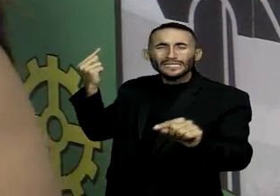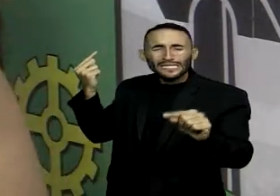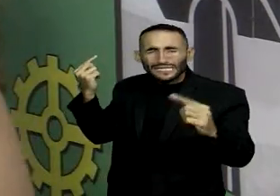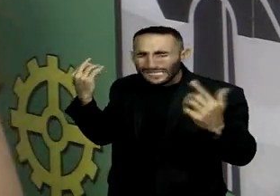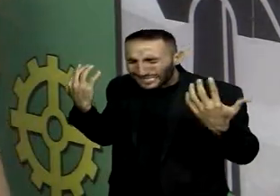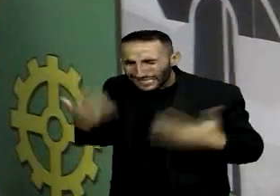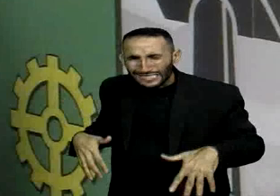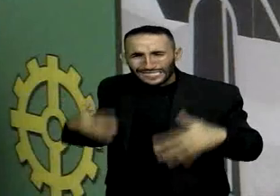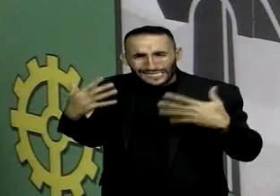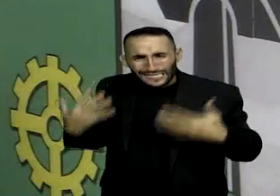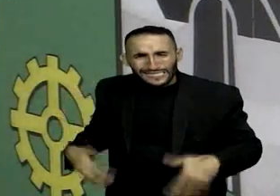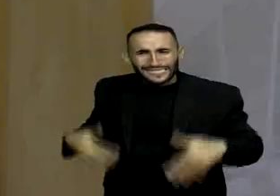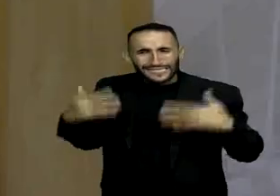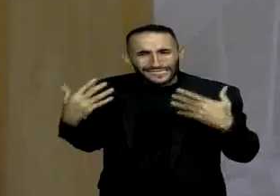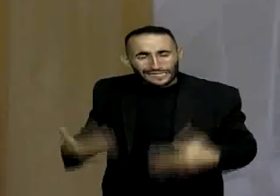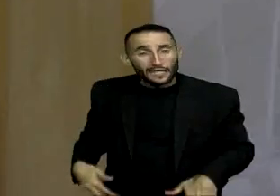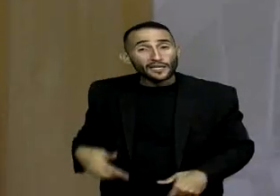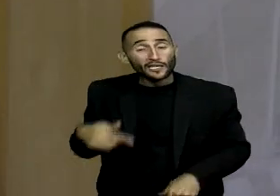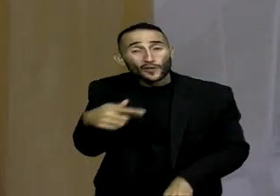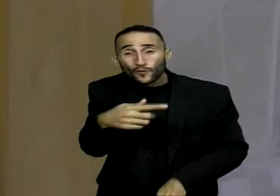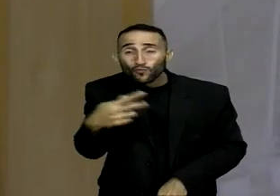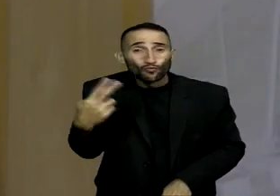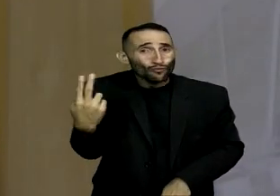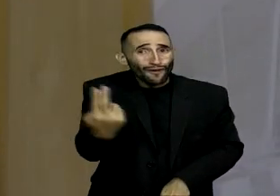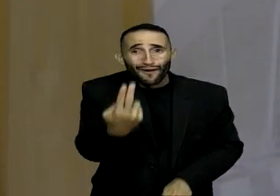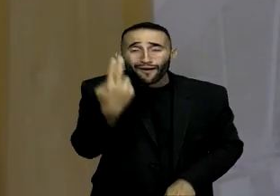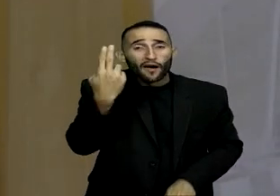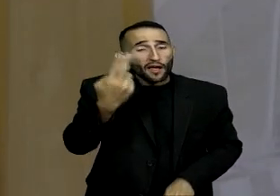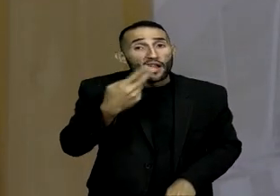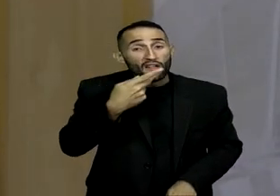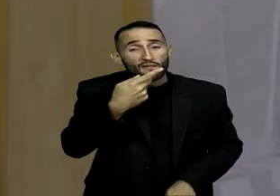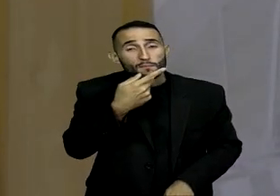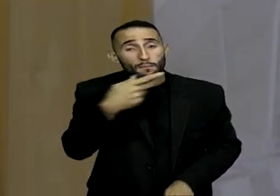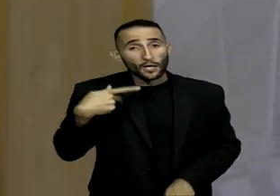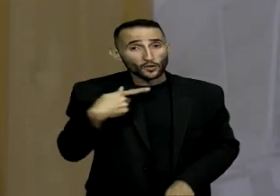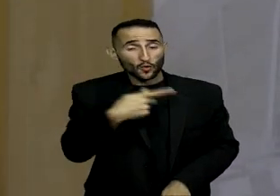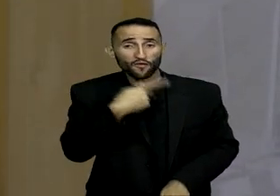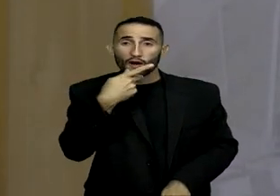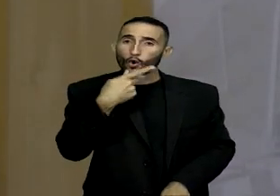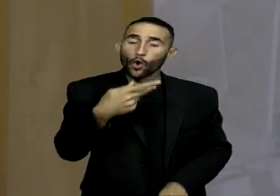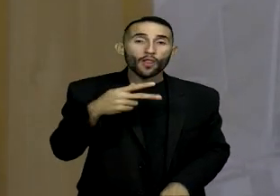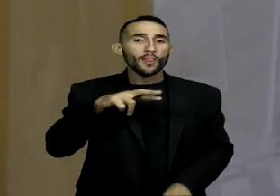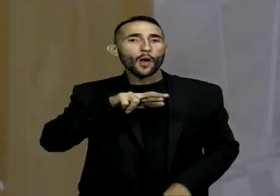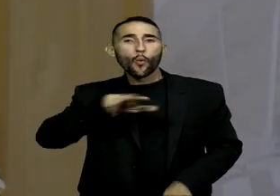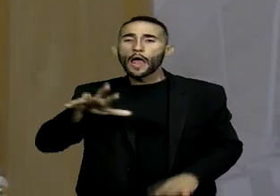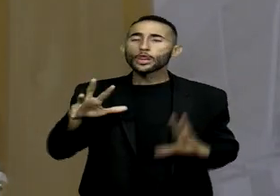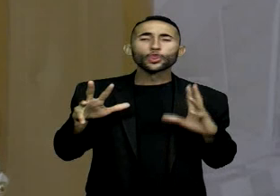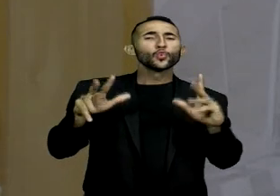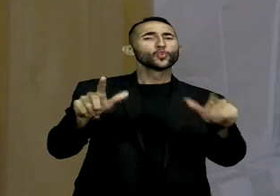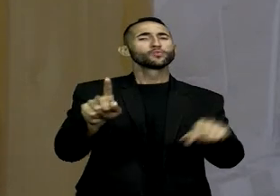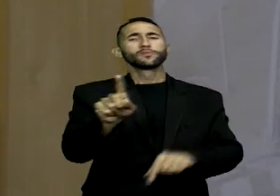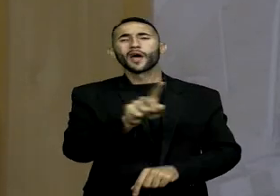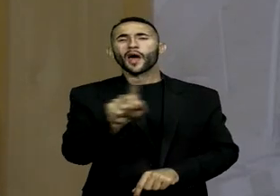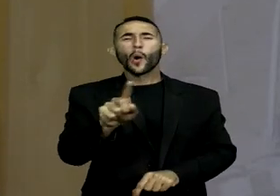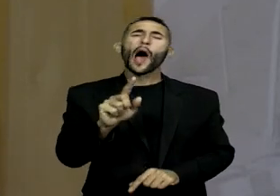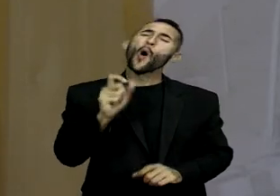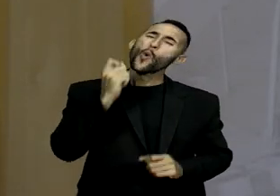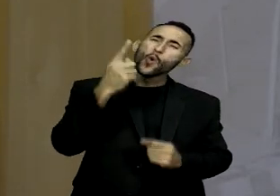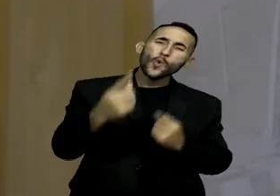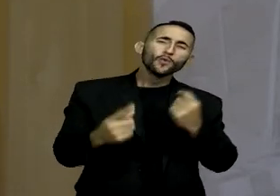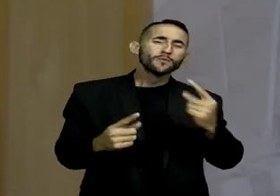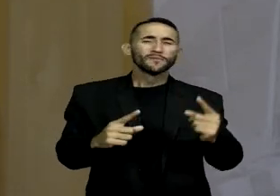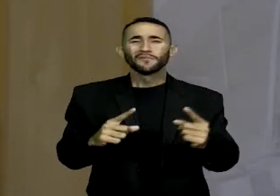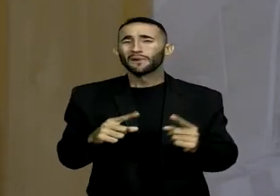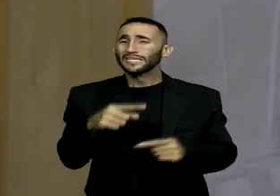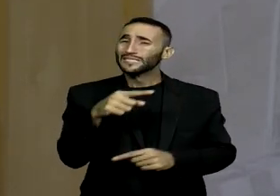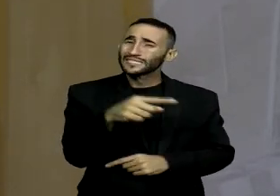desculpa. É surreal. E aí a fala, porque ele fala isso mesmo, né? De nem todas. Quer dizer, então ele sabe o que ele está falando, de verdade. Mas, gente, lamentável,